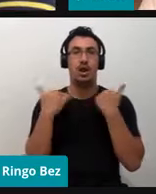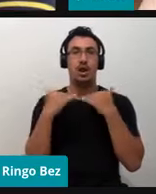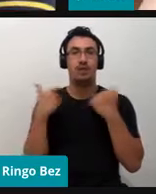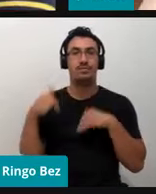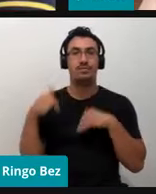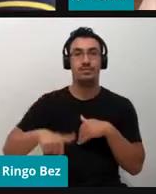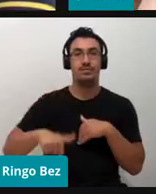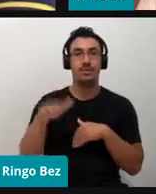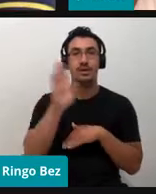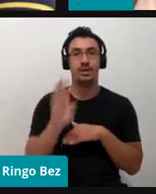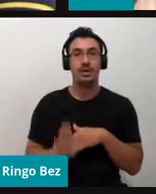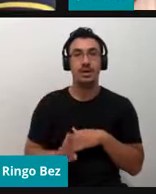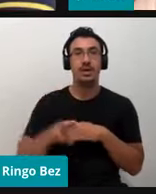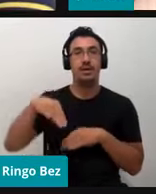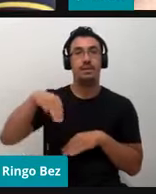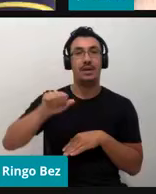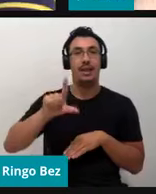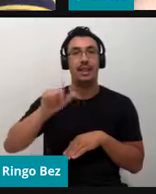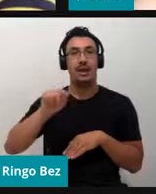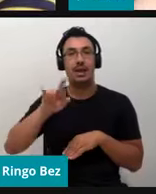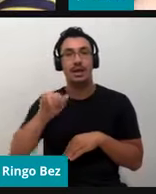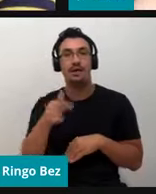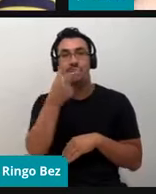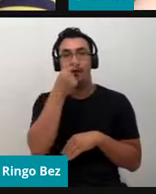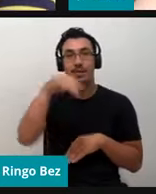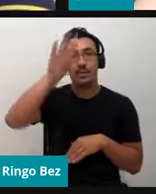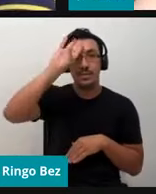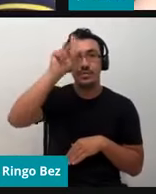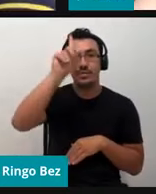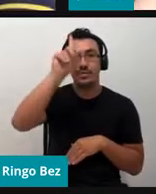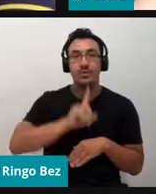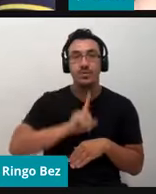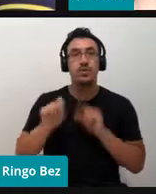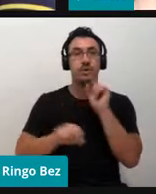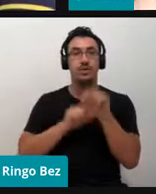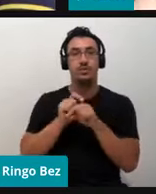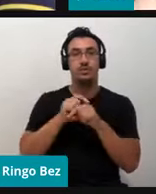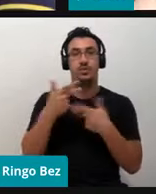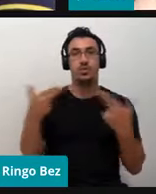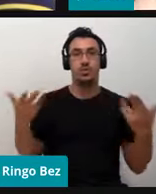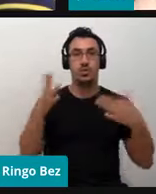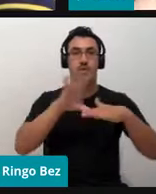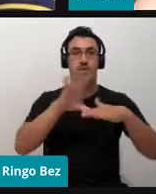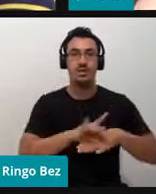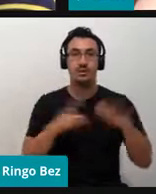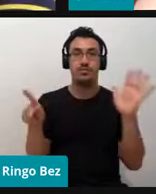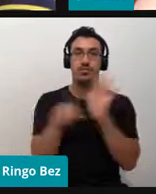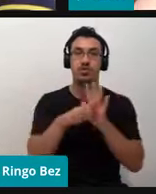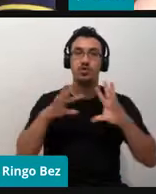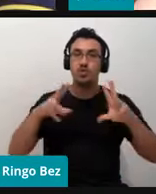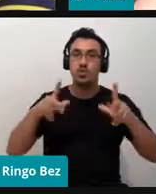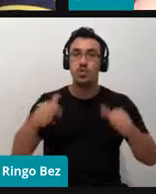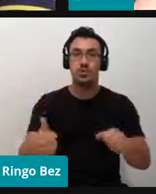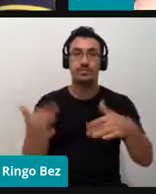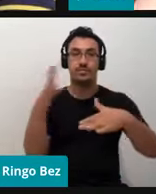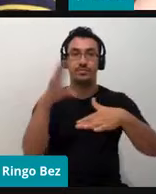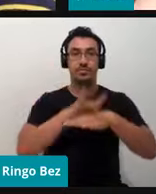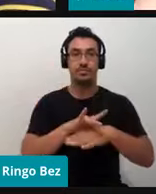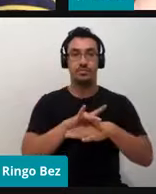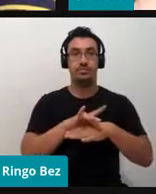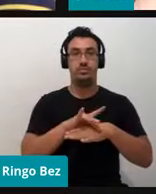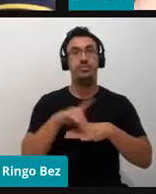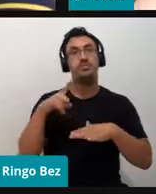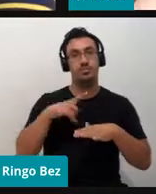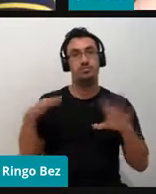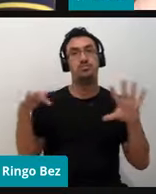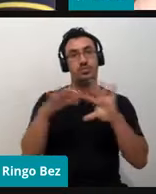a malária, a febre amarela, a doença de Lyme, todas elas, todas, sem exceção, são